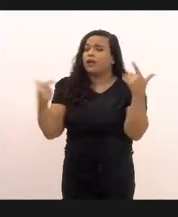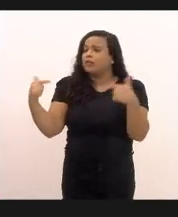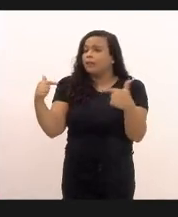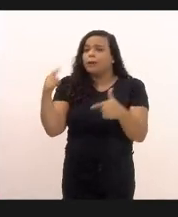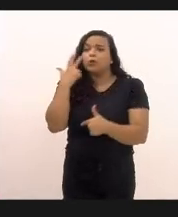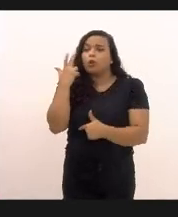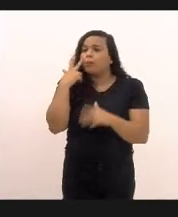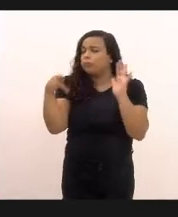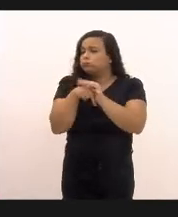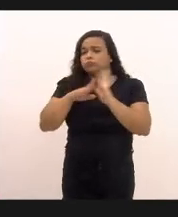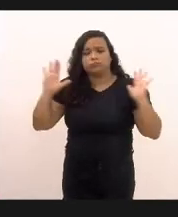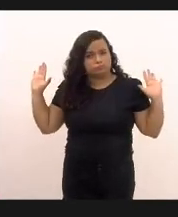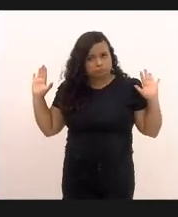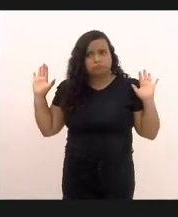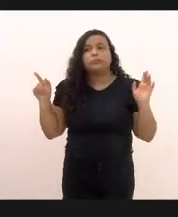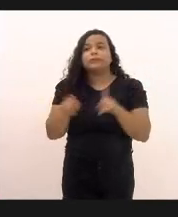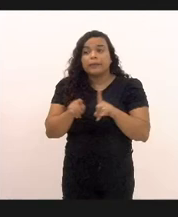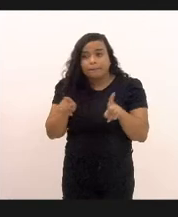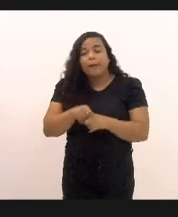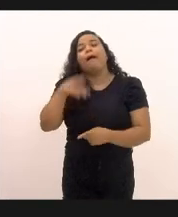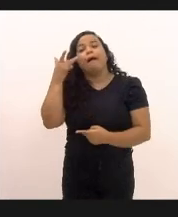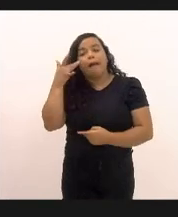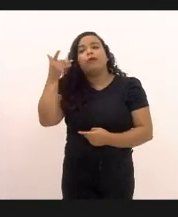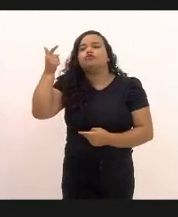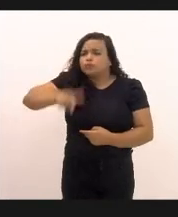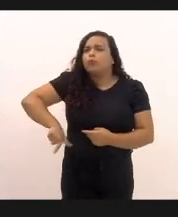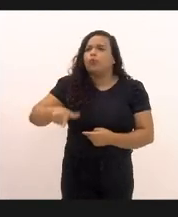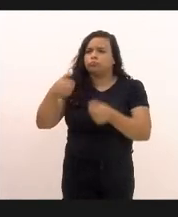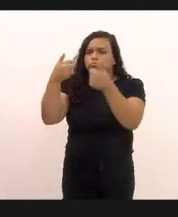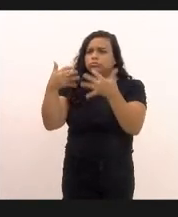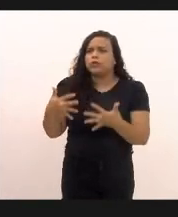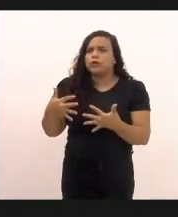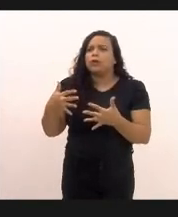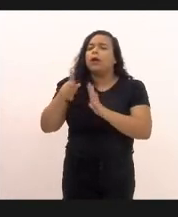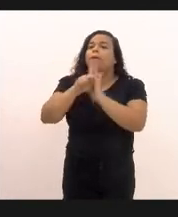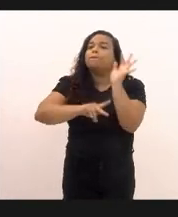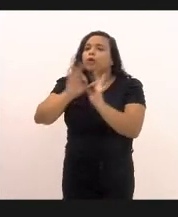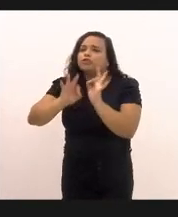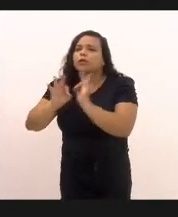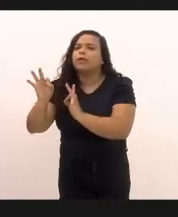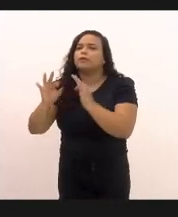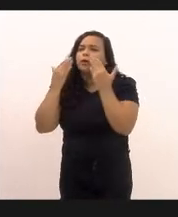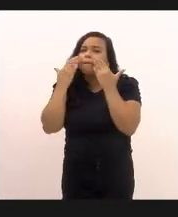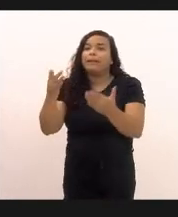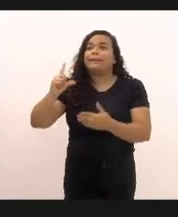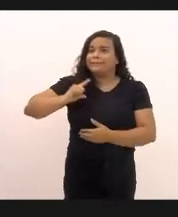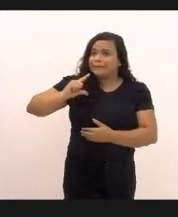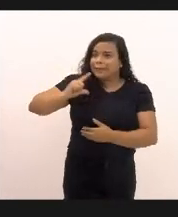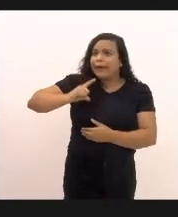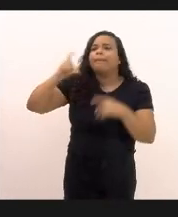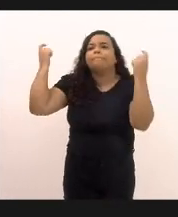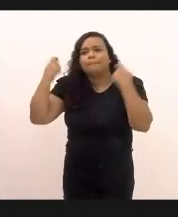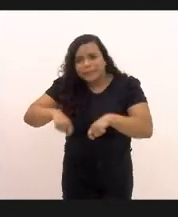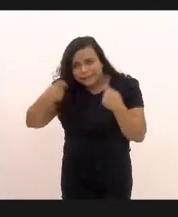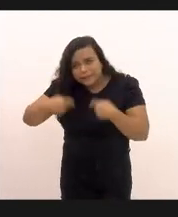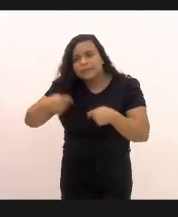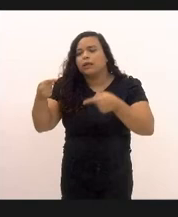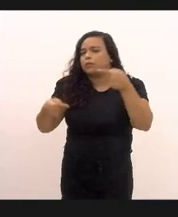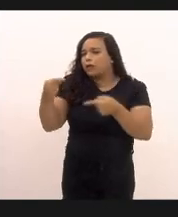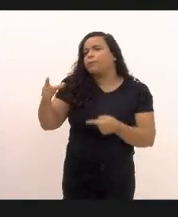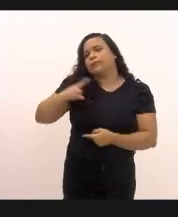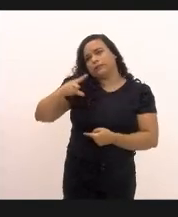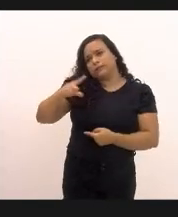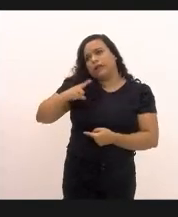Até acho e reafirmo que projetos aqui apresentados precisam ser debatidos. Às